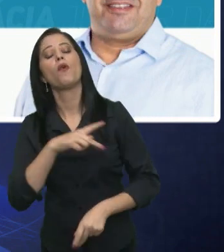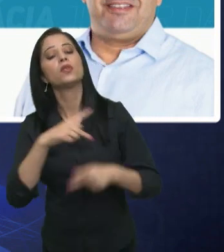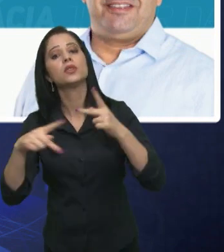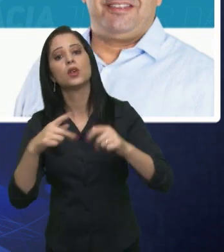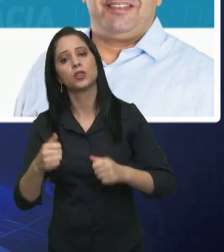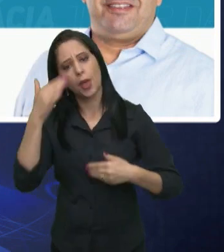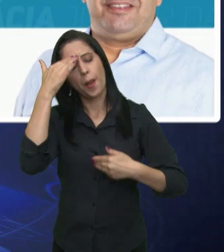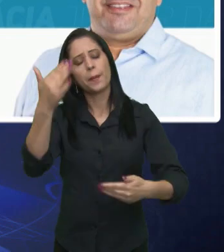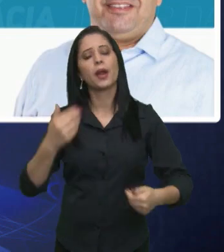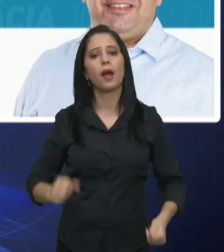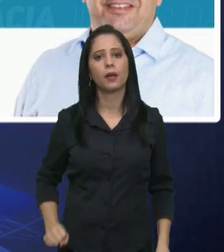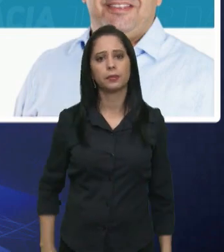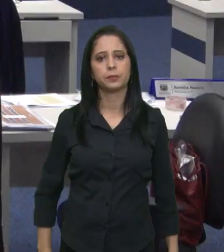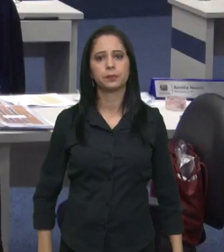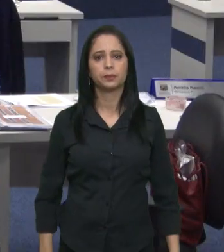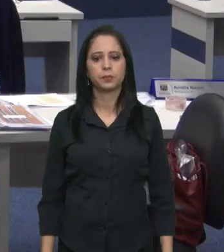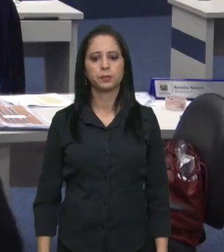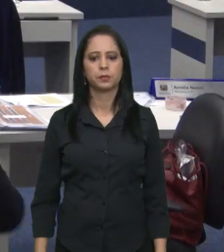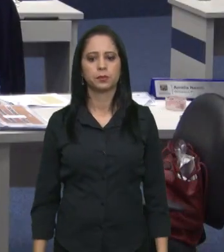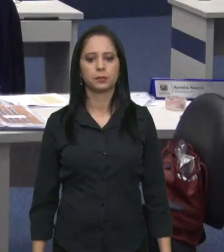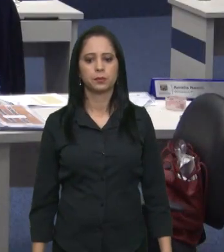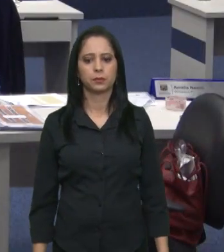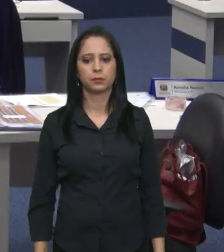muito obrigado.